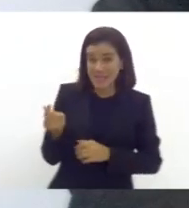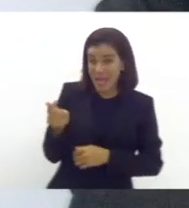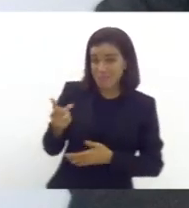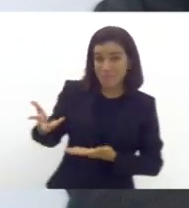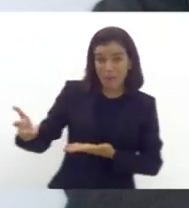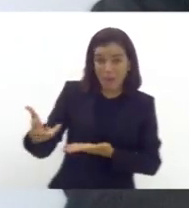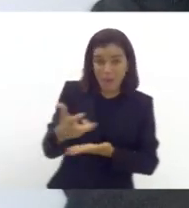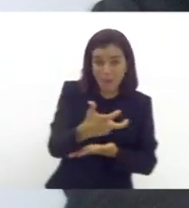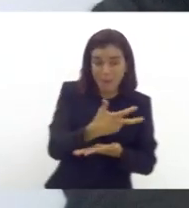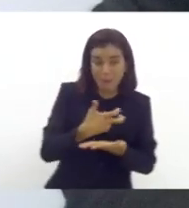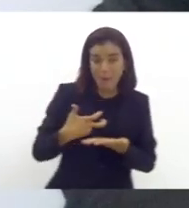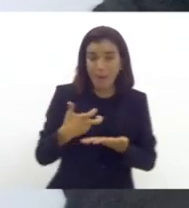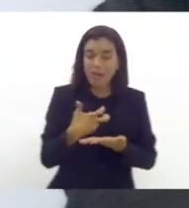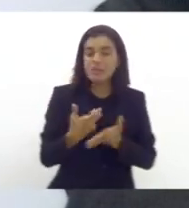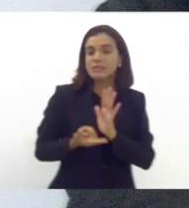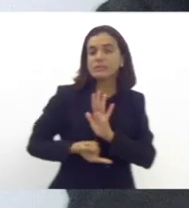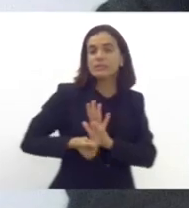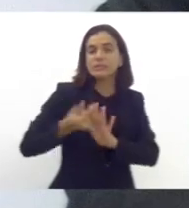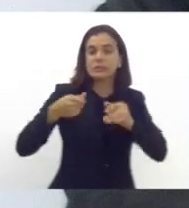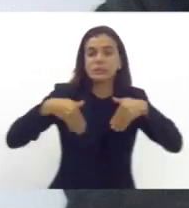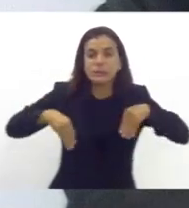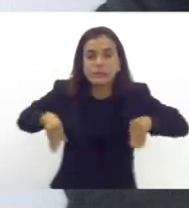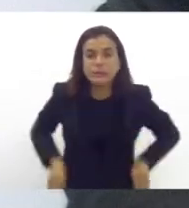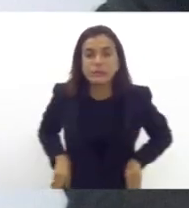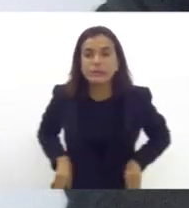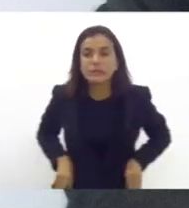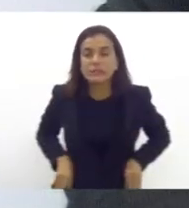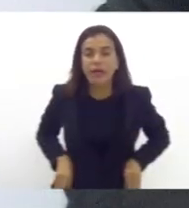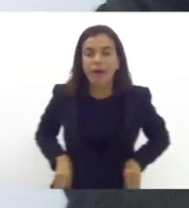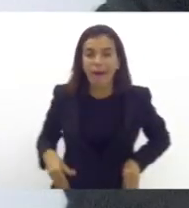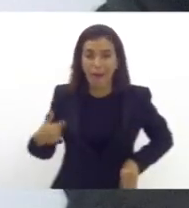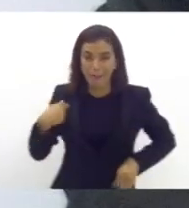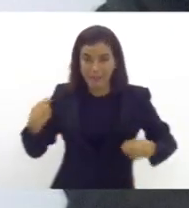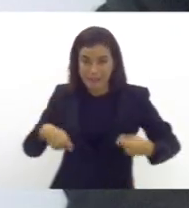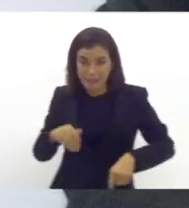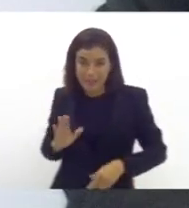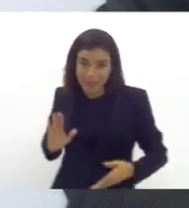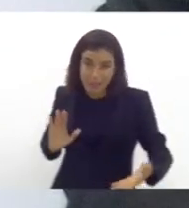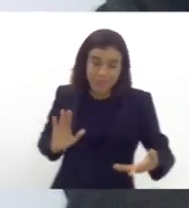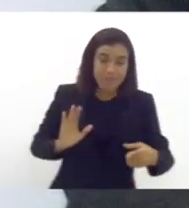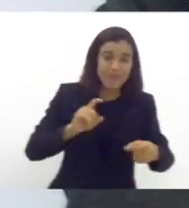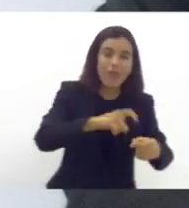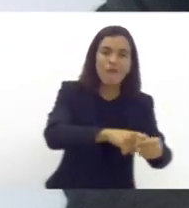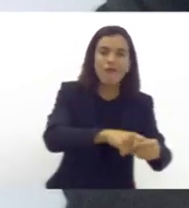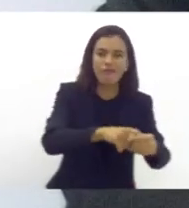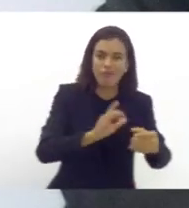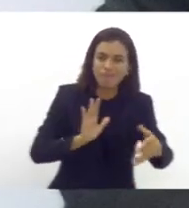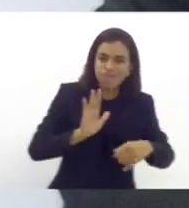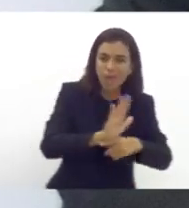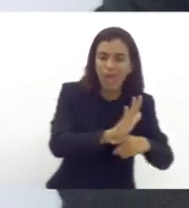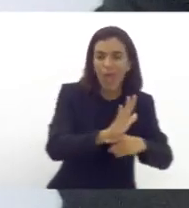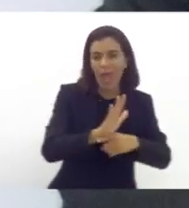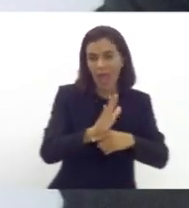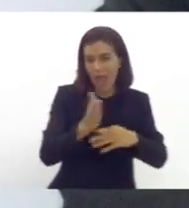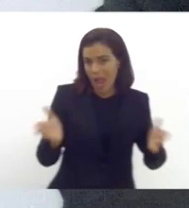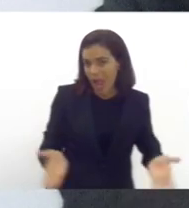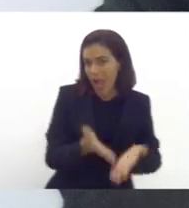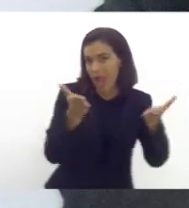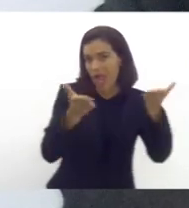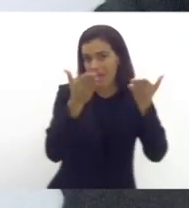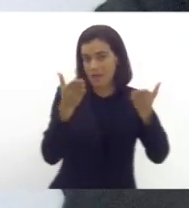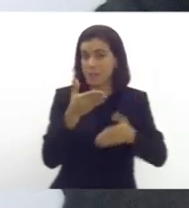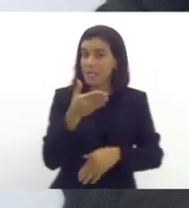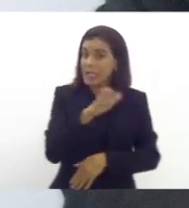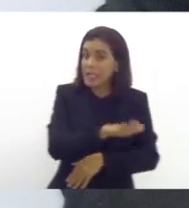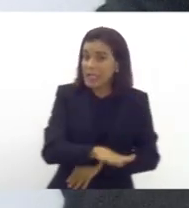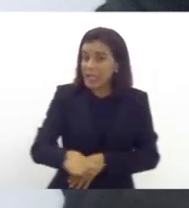uma beleza aí quando você precisa dar tua colaboração pra sociedade para que a gente possa construir meninos para